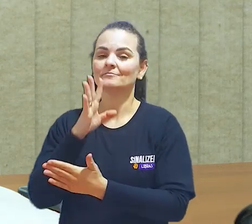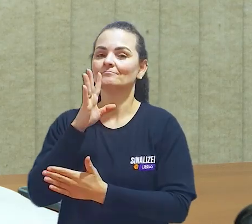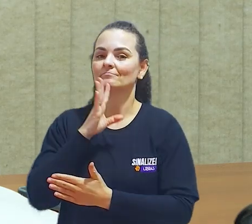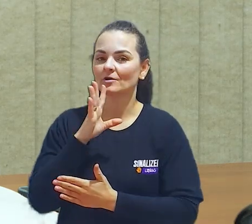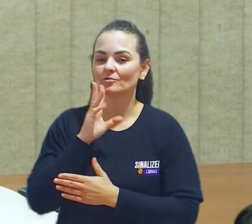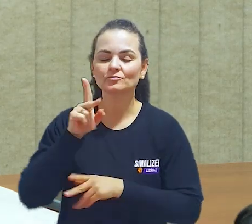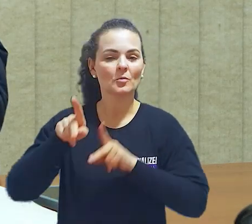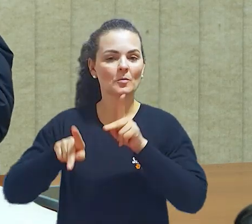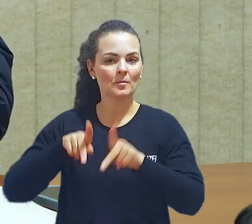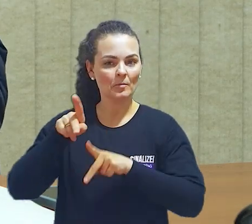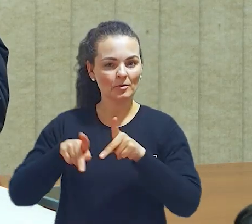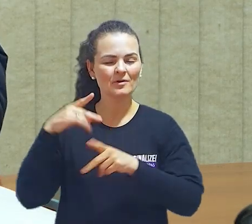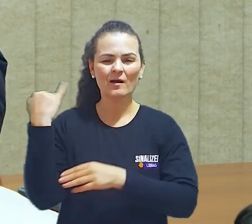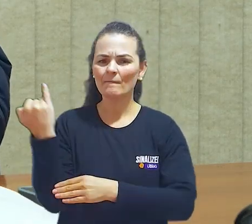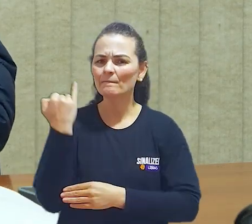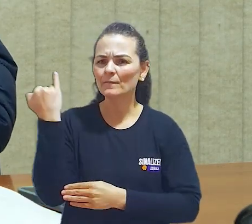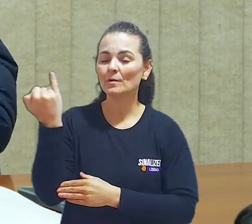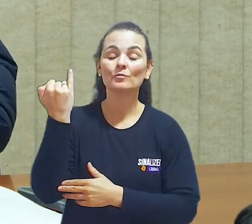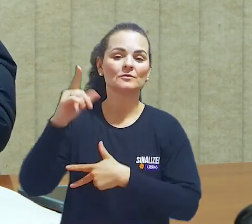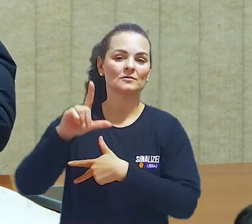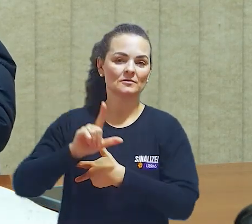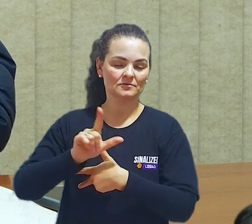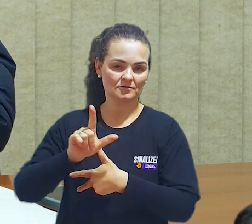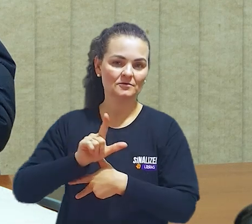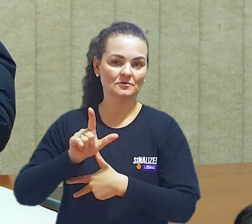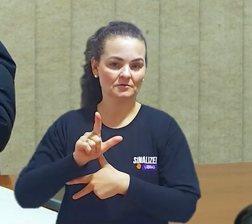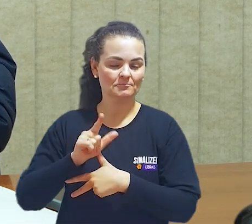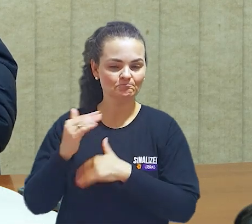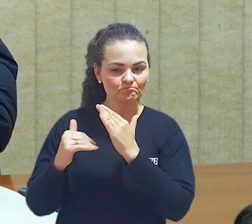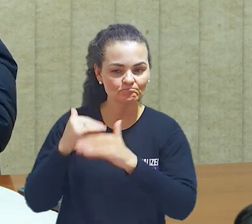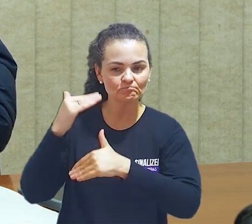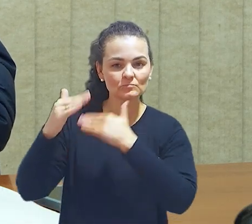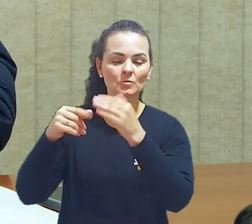da população da importância do Legislativo no